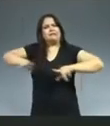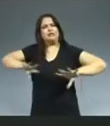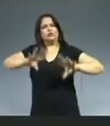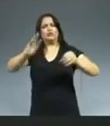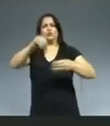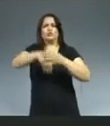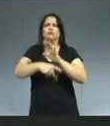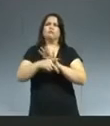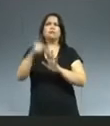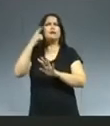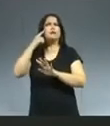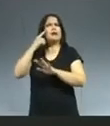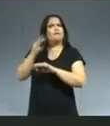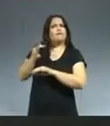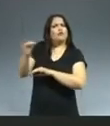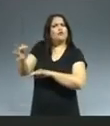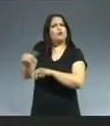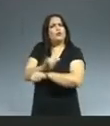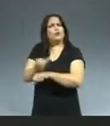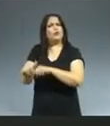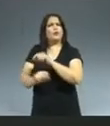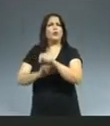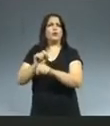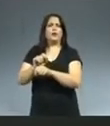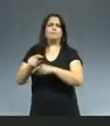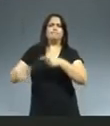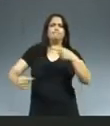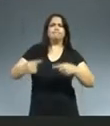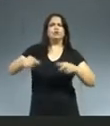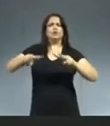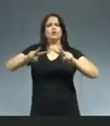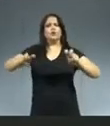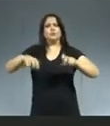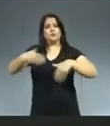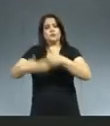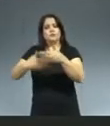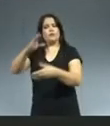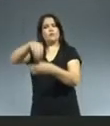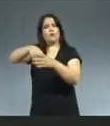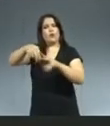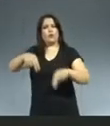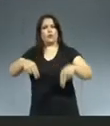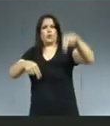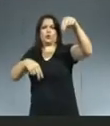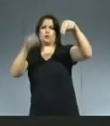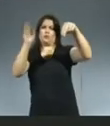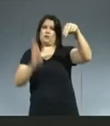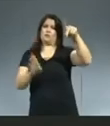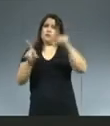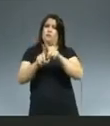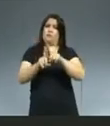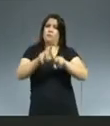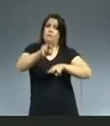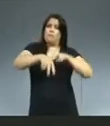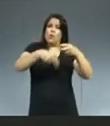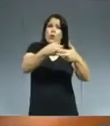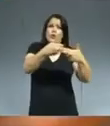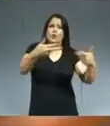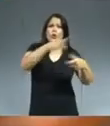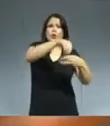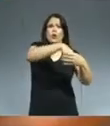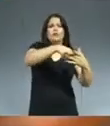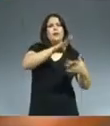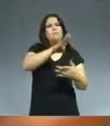parte nos próximos anos desta discussão de desenvolvimento da região norte do Brasil e dos seus produtos a